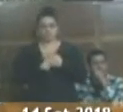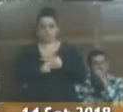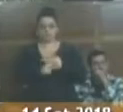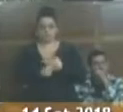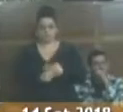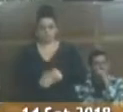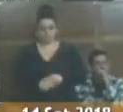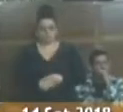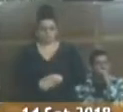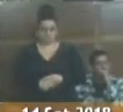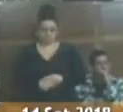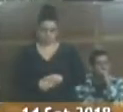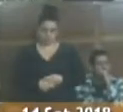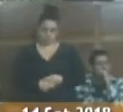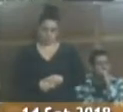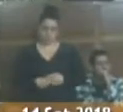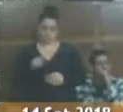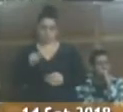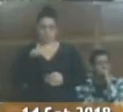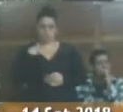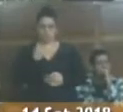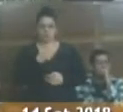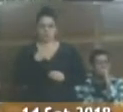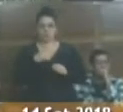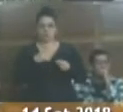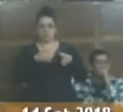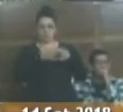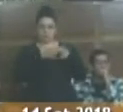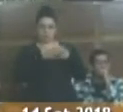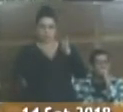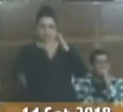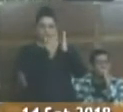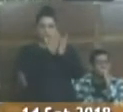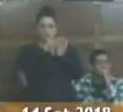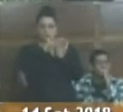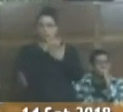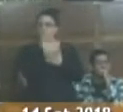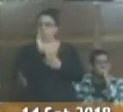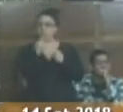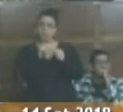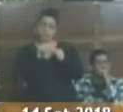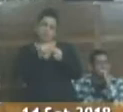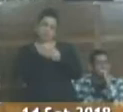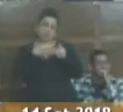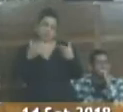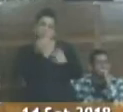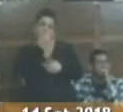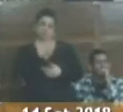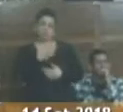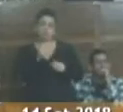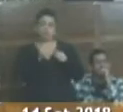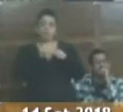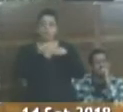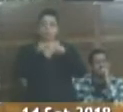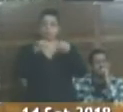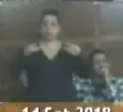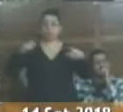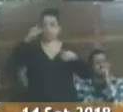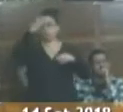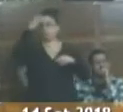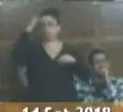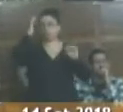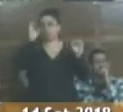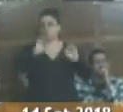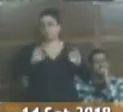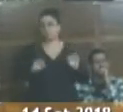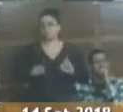consideração é que o nosso Instituto é um Instituto bem, só faz o bem. A gente não faz mal para ninguém, entendeu?